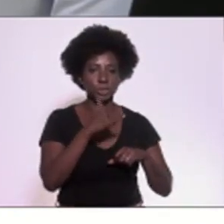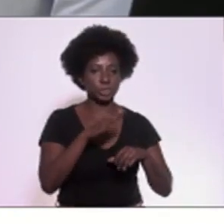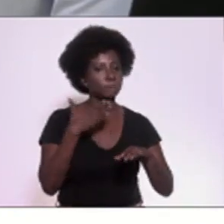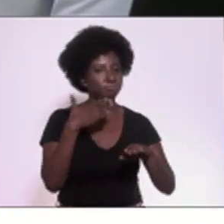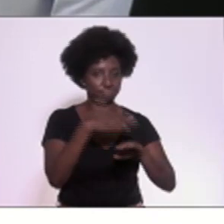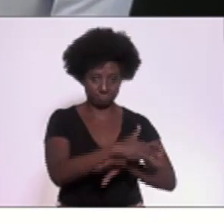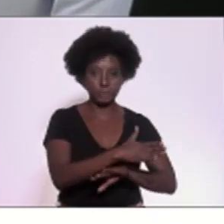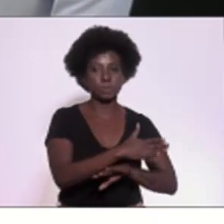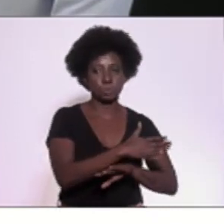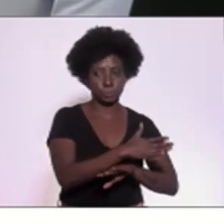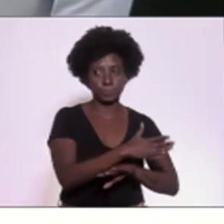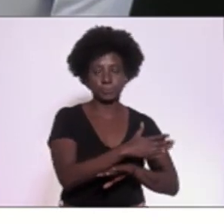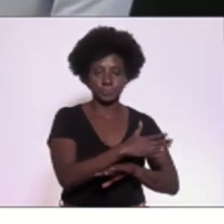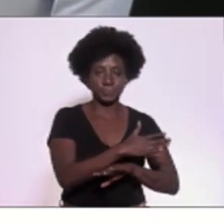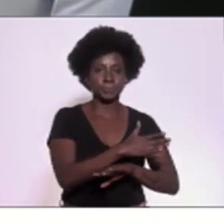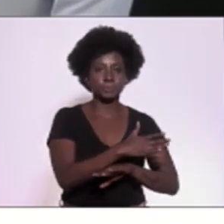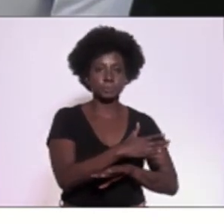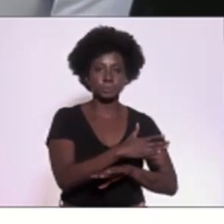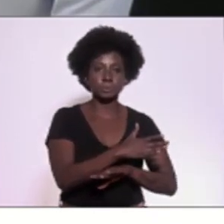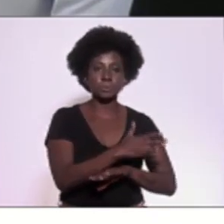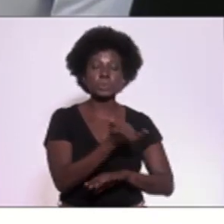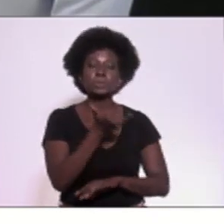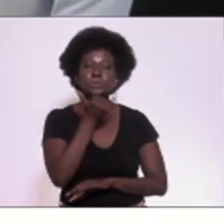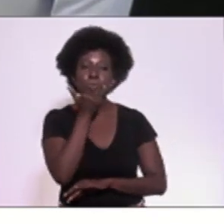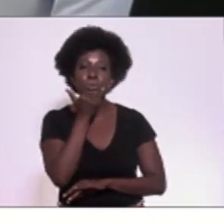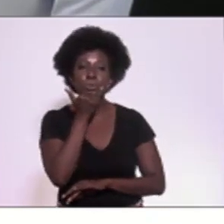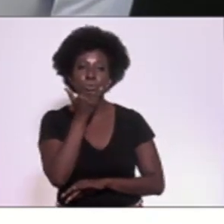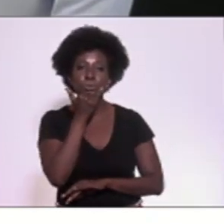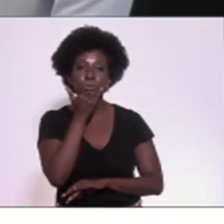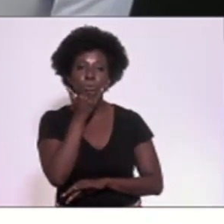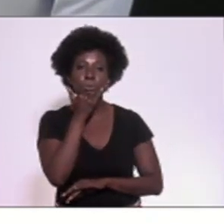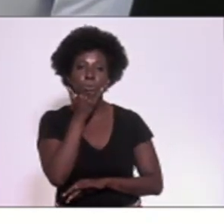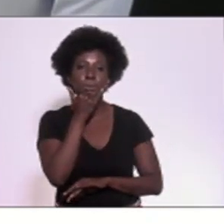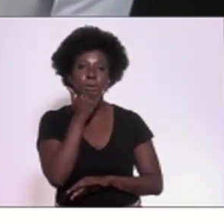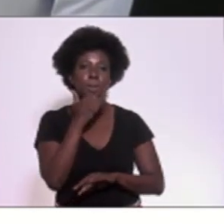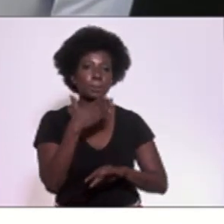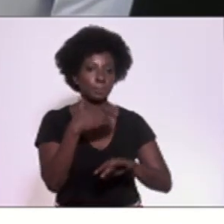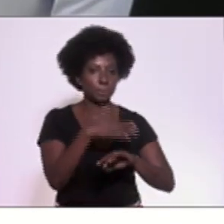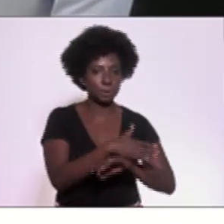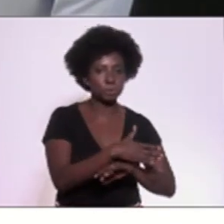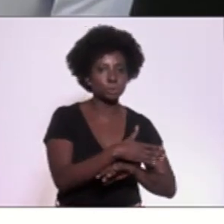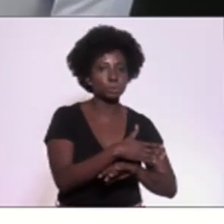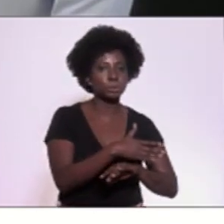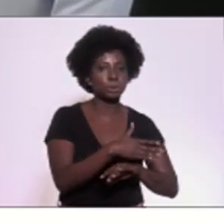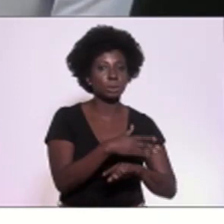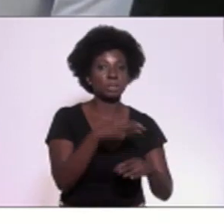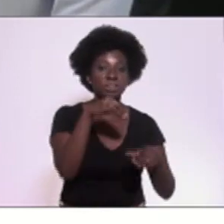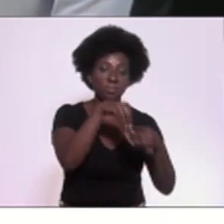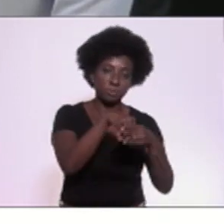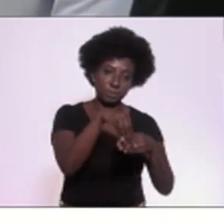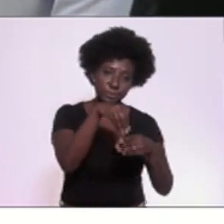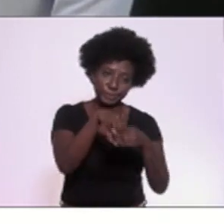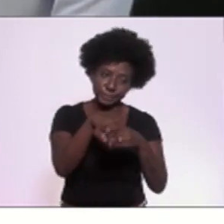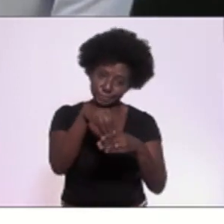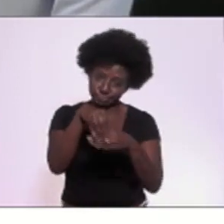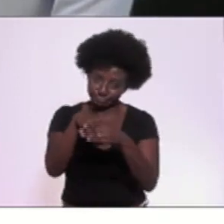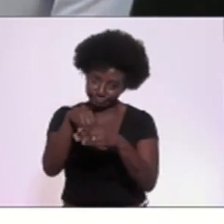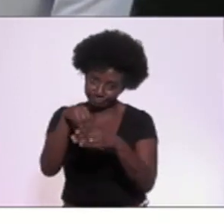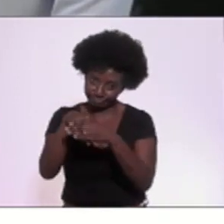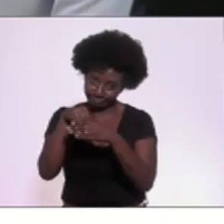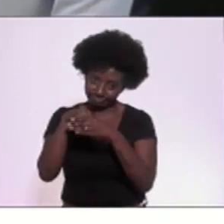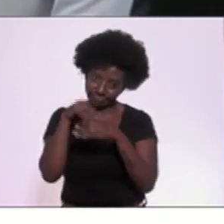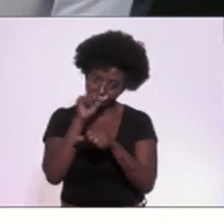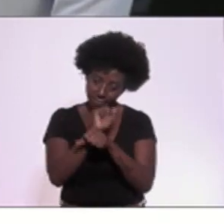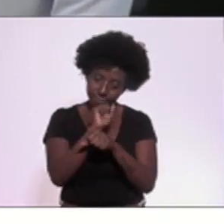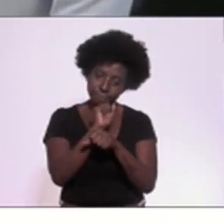primeira. Perdão, aprovado, parecer da Comissão de Minas e Energia. Em votação, projeto assim emendado. Senhores que aprovam